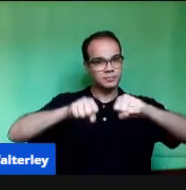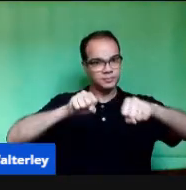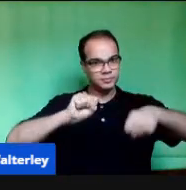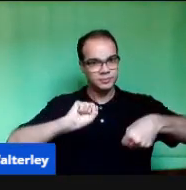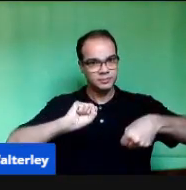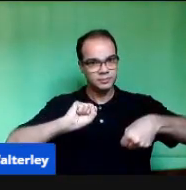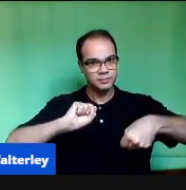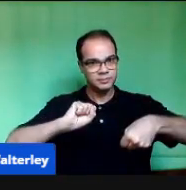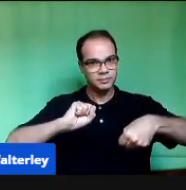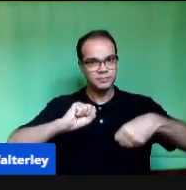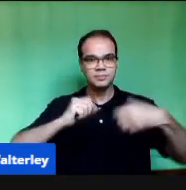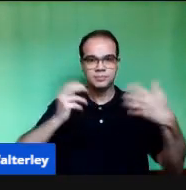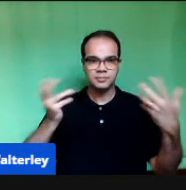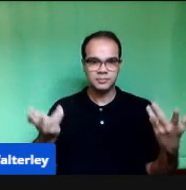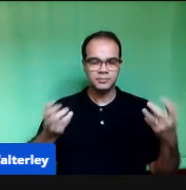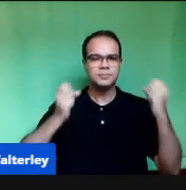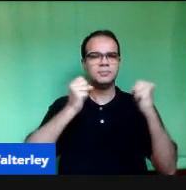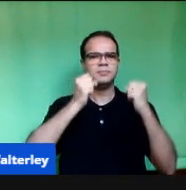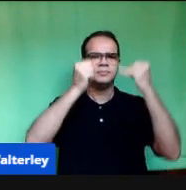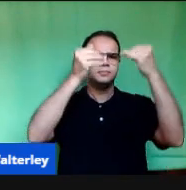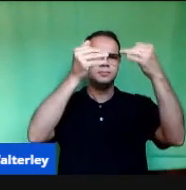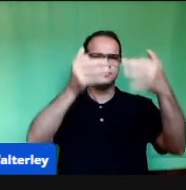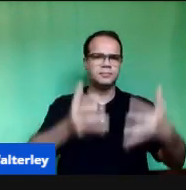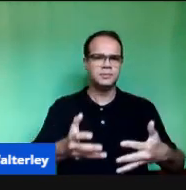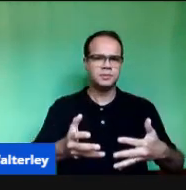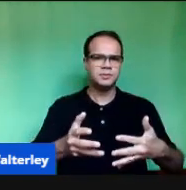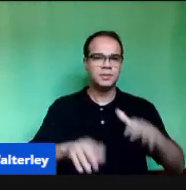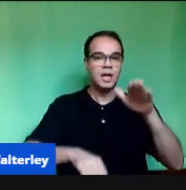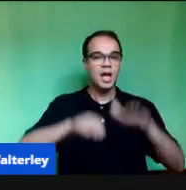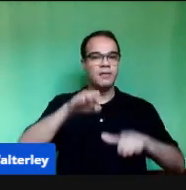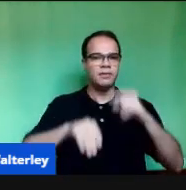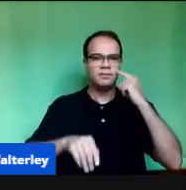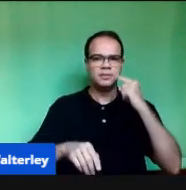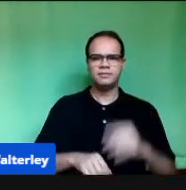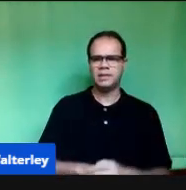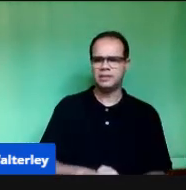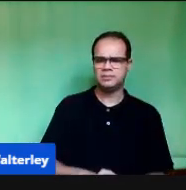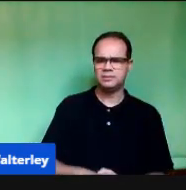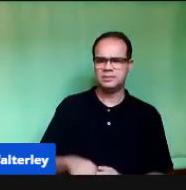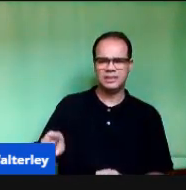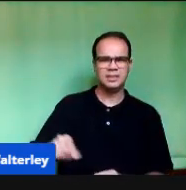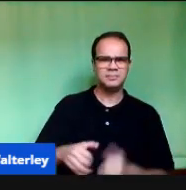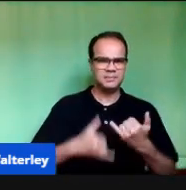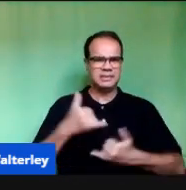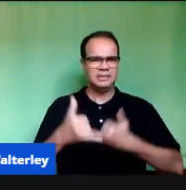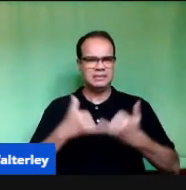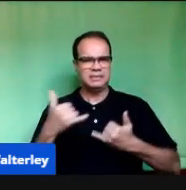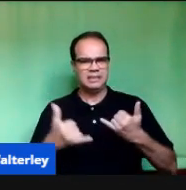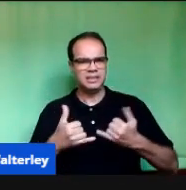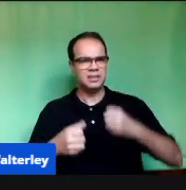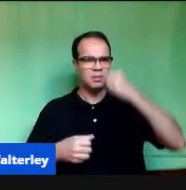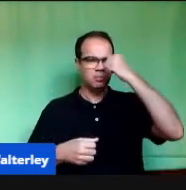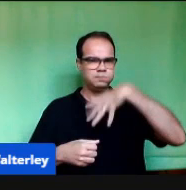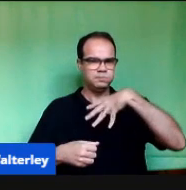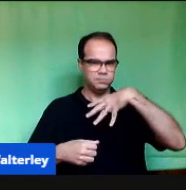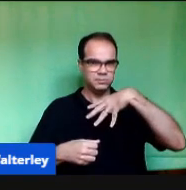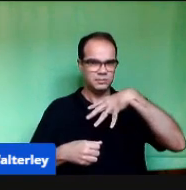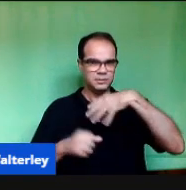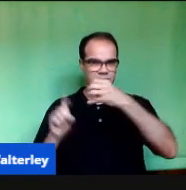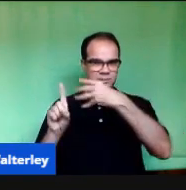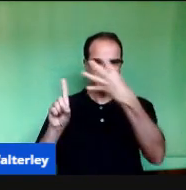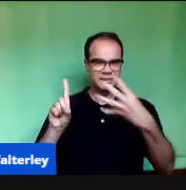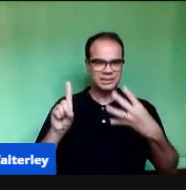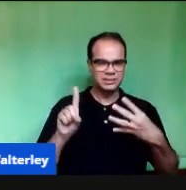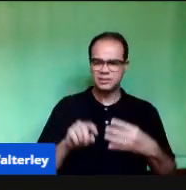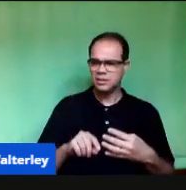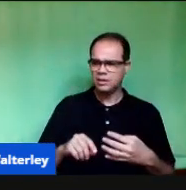sobre essa temática. Quando você presencia alguma brincadeira de mau gosto, alguma violência acontecendo, ali se